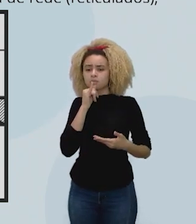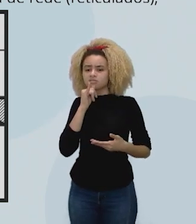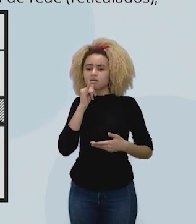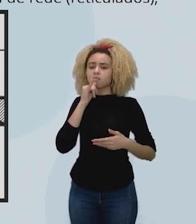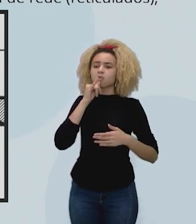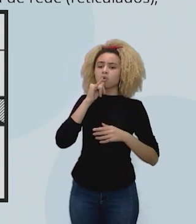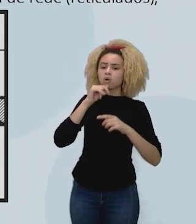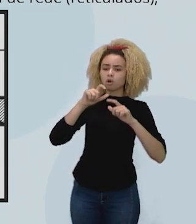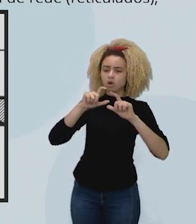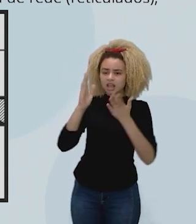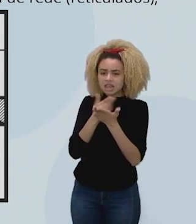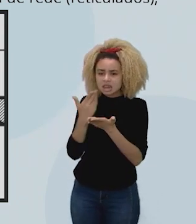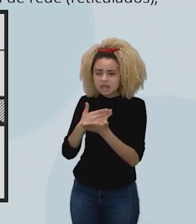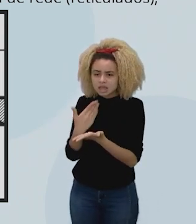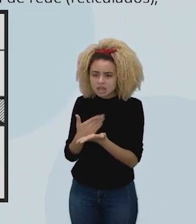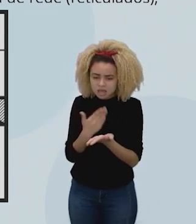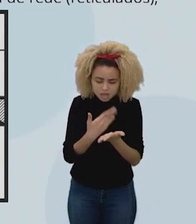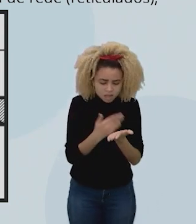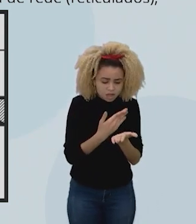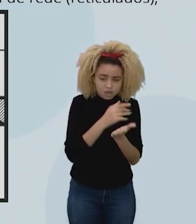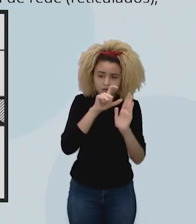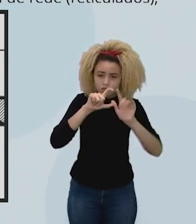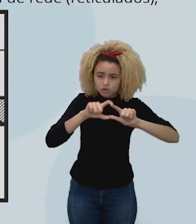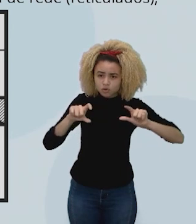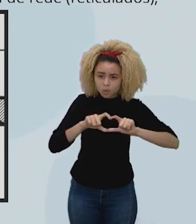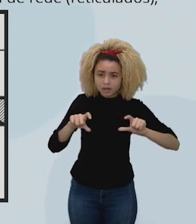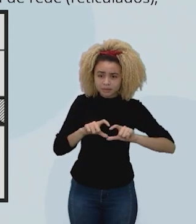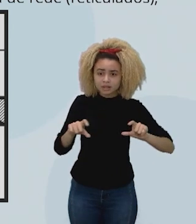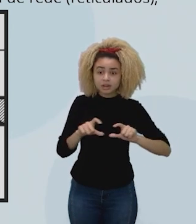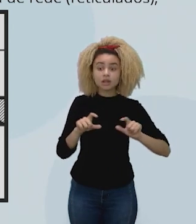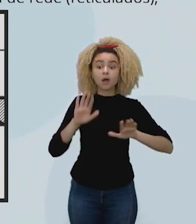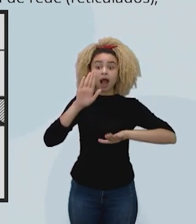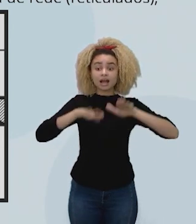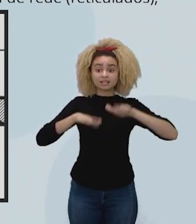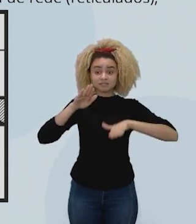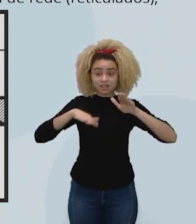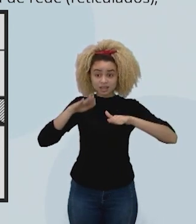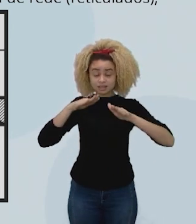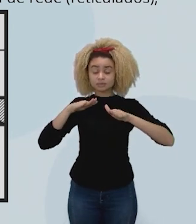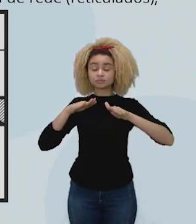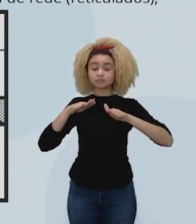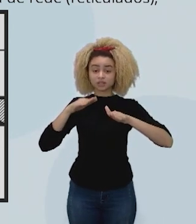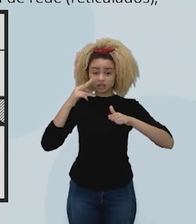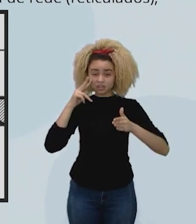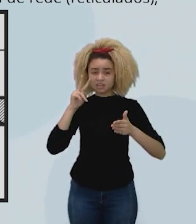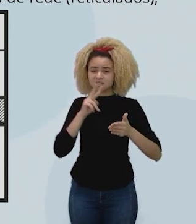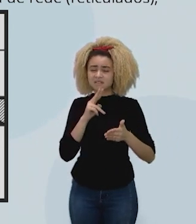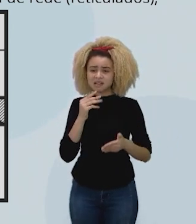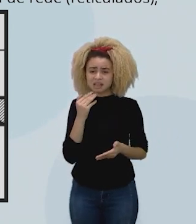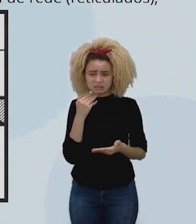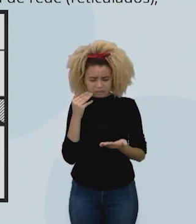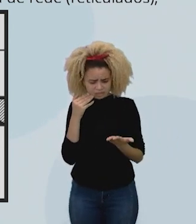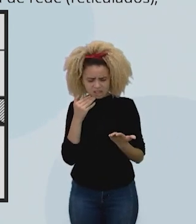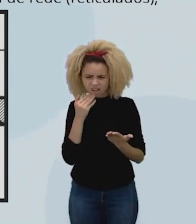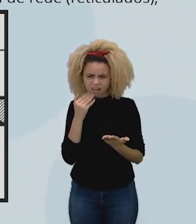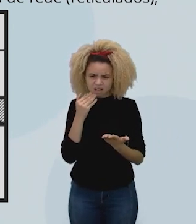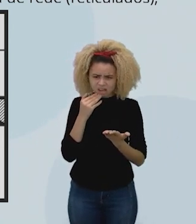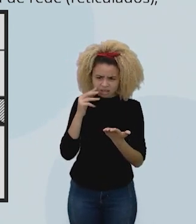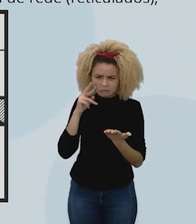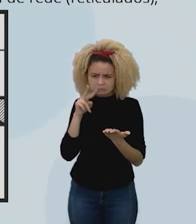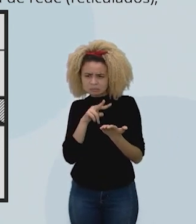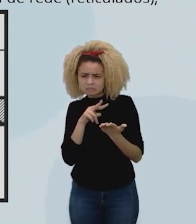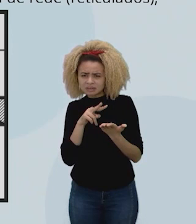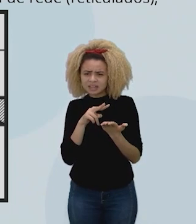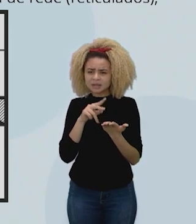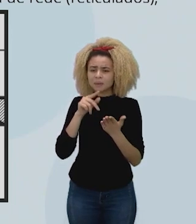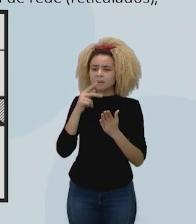em quadrinhos, ou alguns livros, às vezes, né, na própria impressão ali, por um defeitinho de impressão, você acaba vendo que